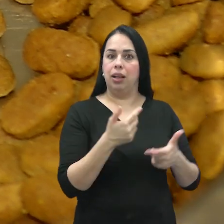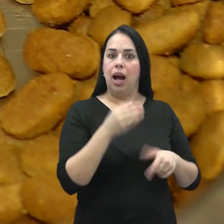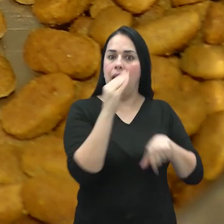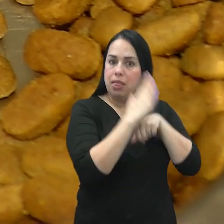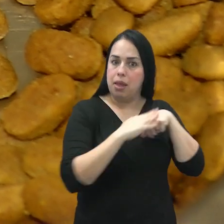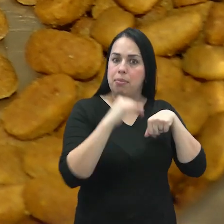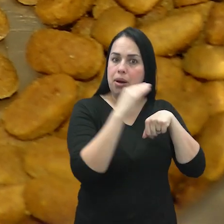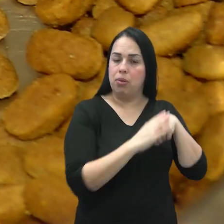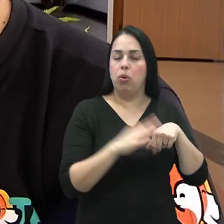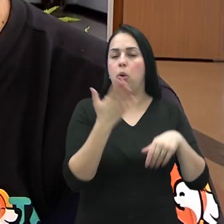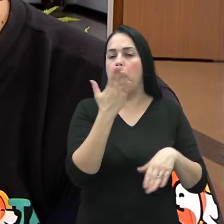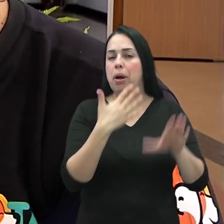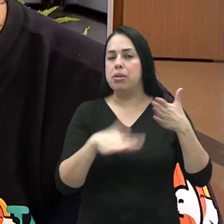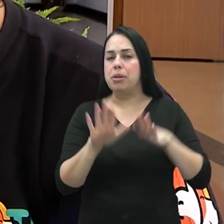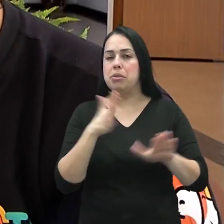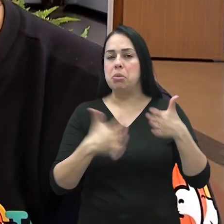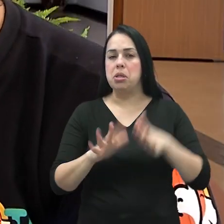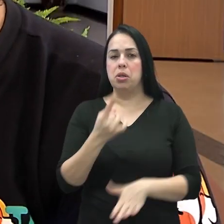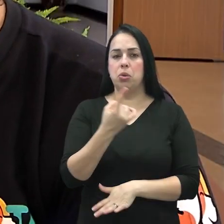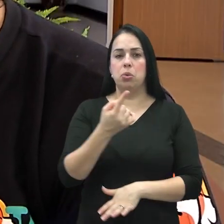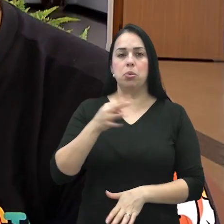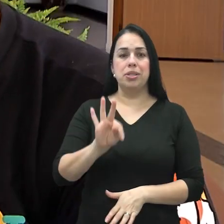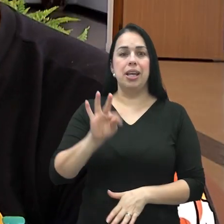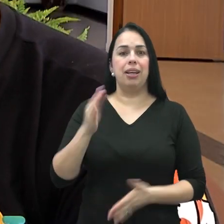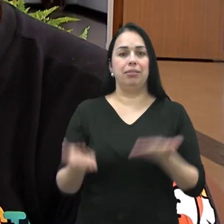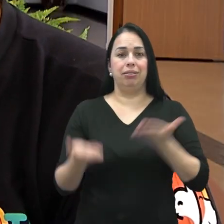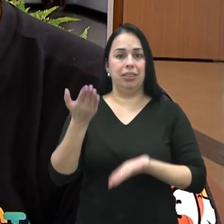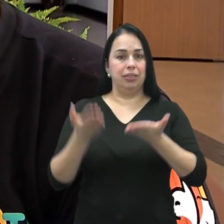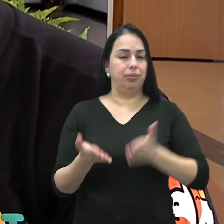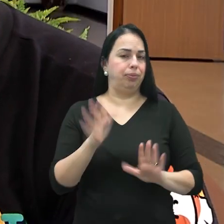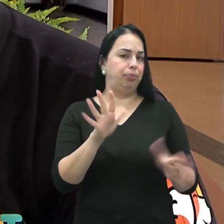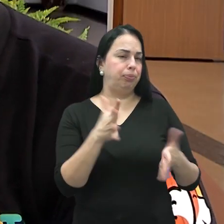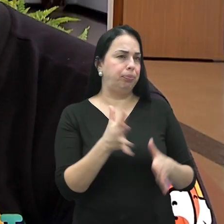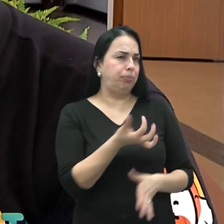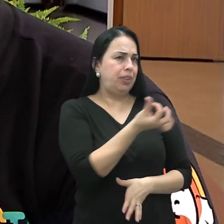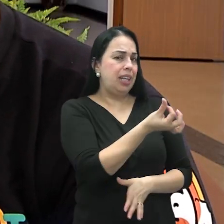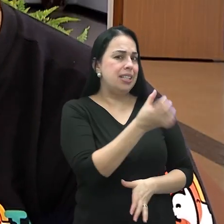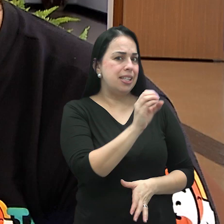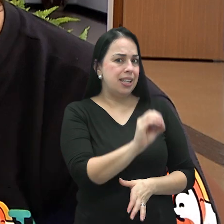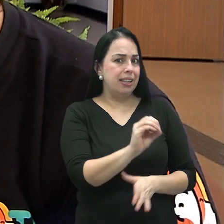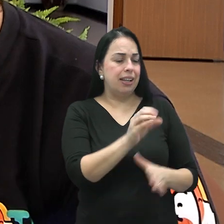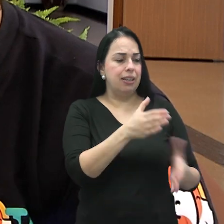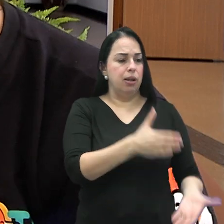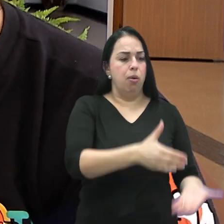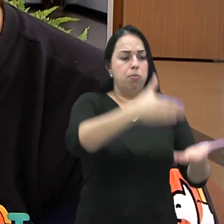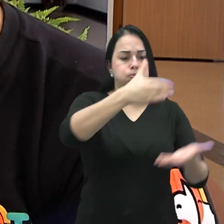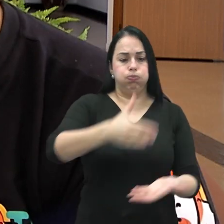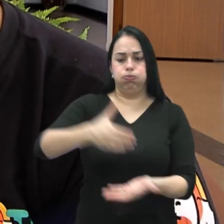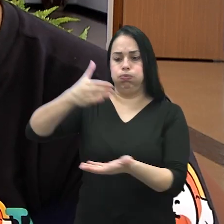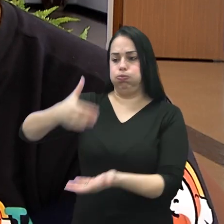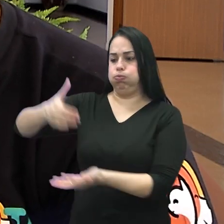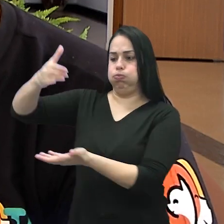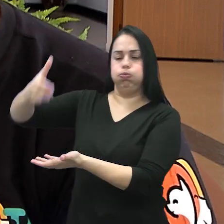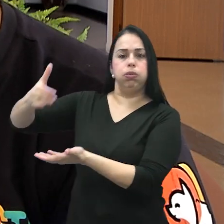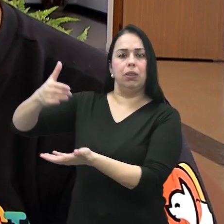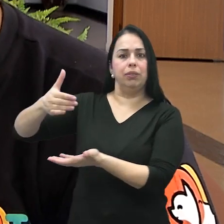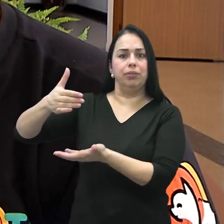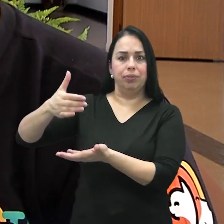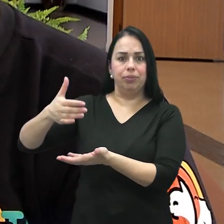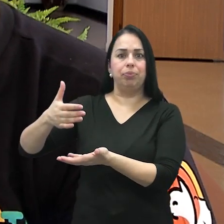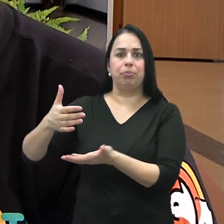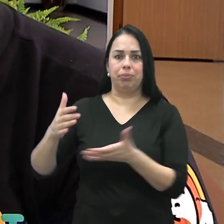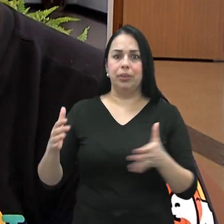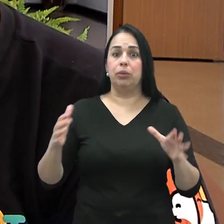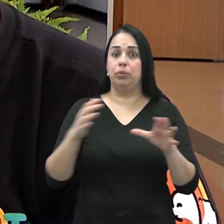de ração por mês. A gente está falando de uma média de 70 sacos por mês, de 15 quilos. 70 sacos por